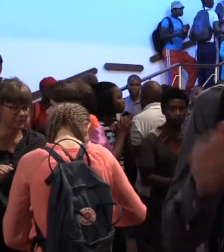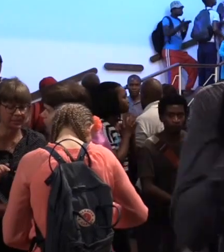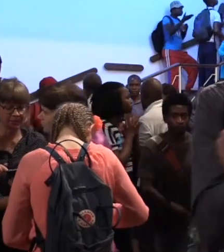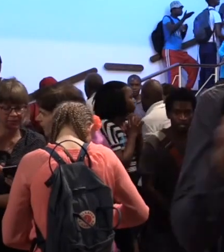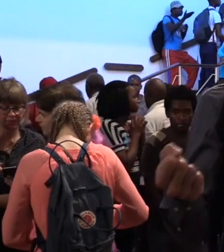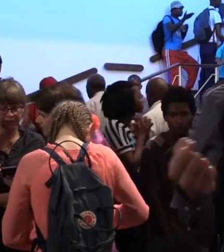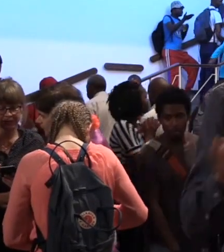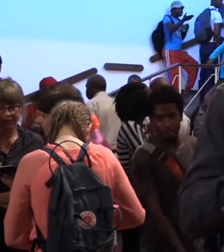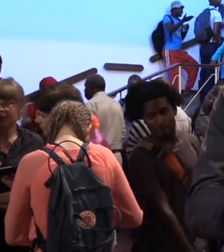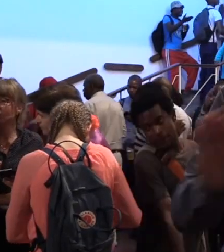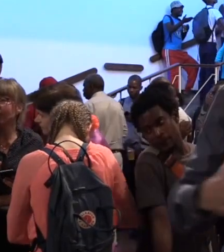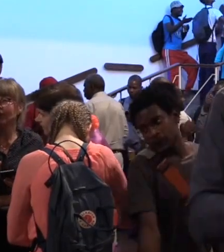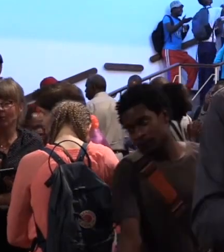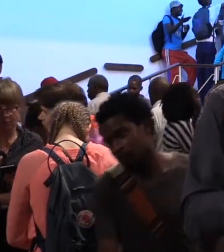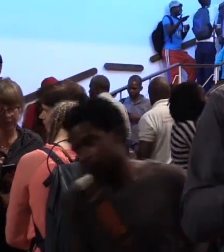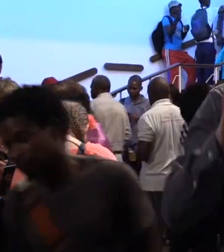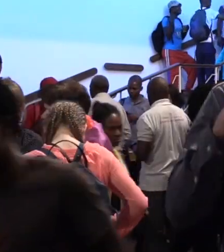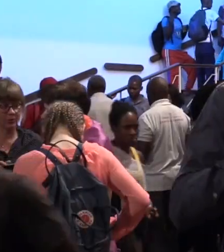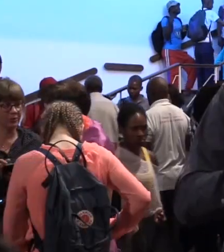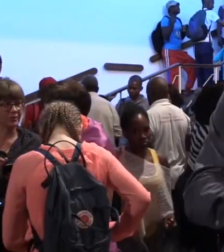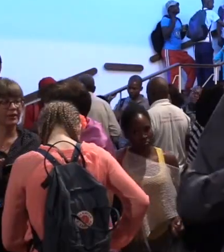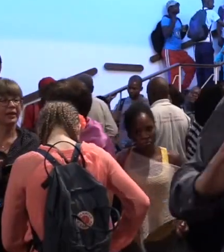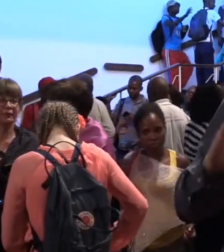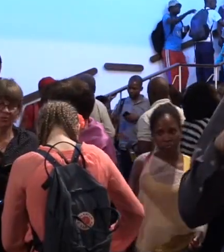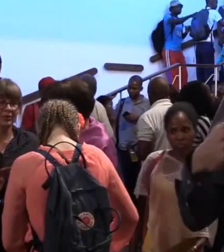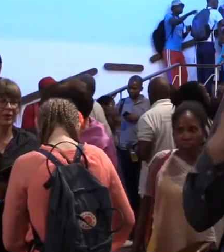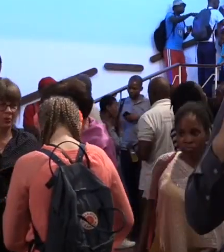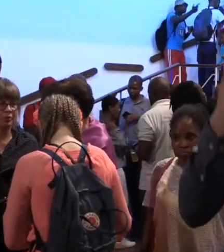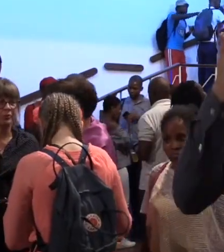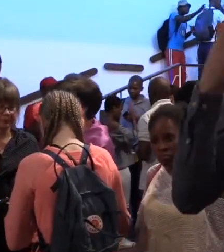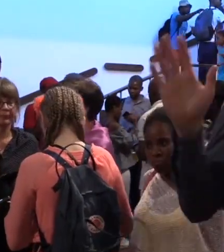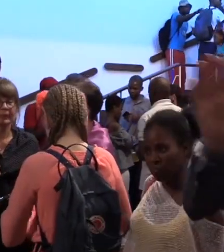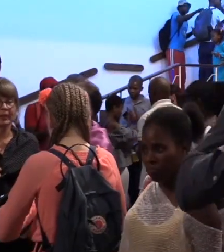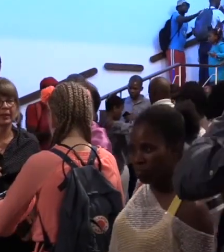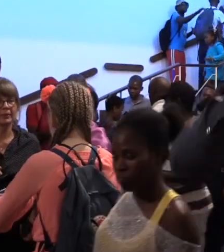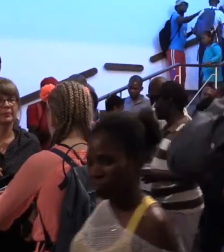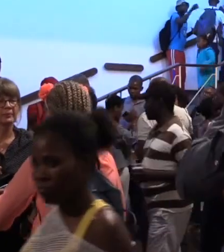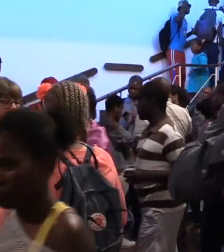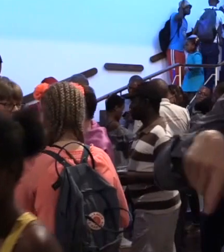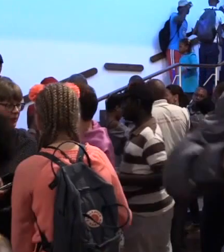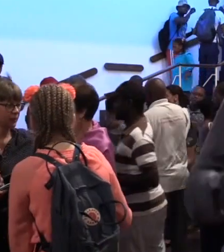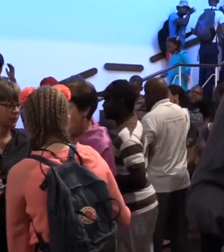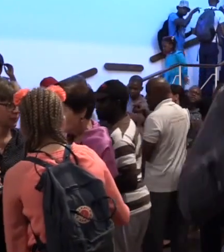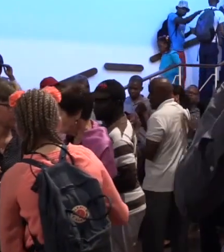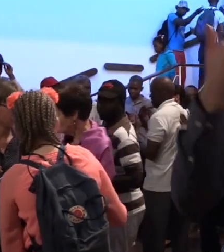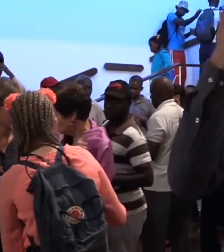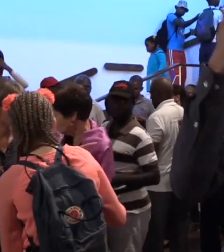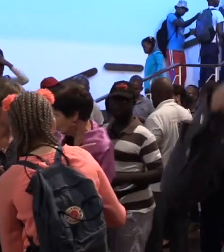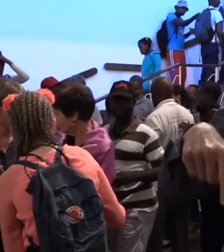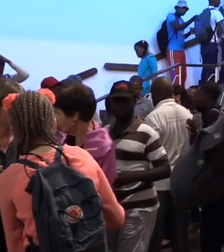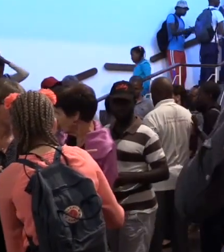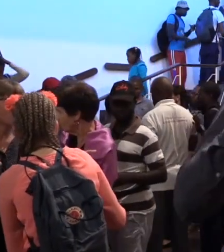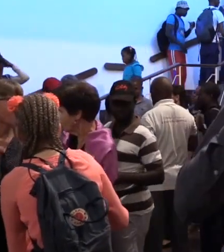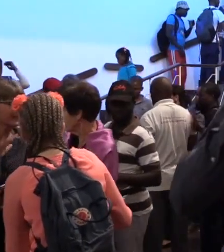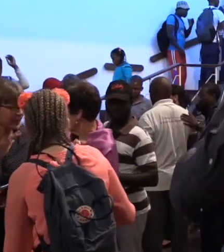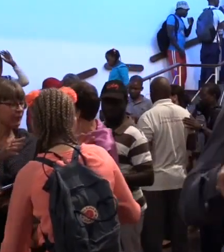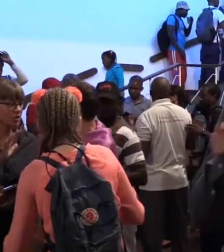A minha cultura é finlandesa, portanto, não posso chegar num país e ensinar às pessoas como devem fazer as coisas.